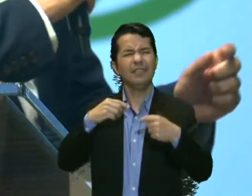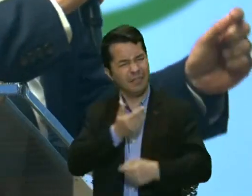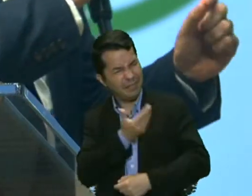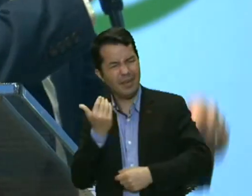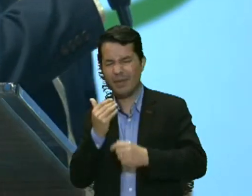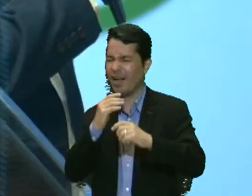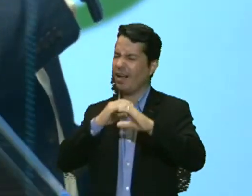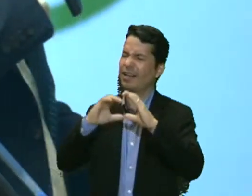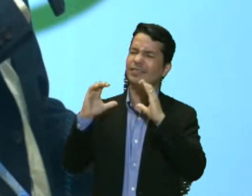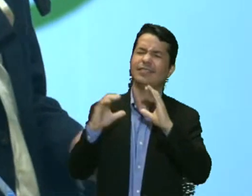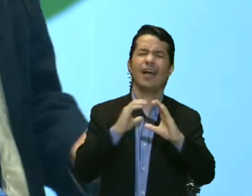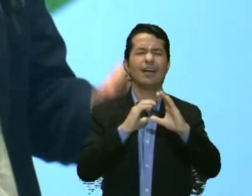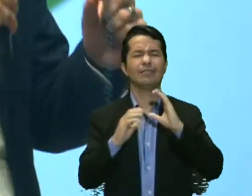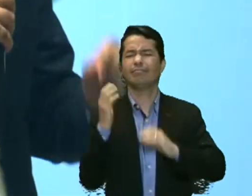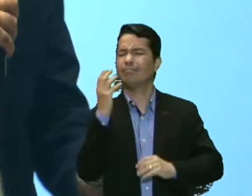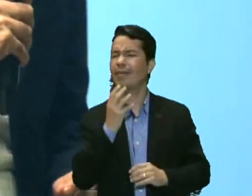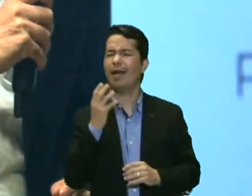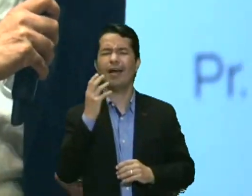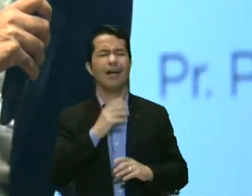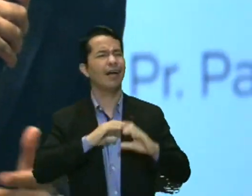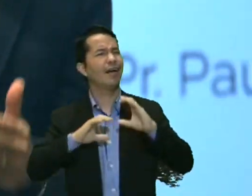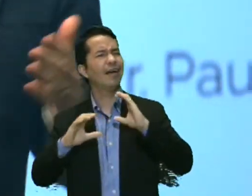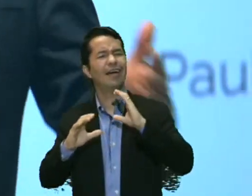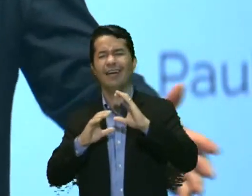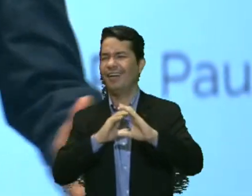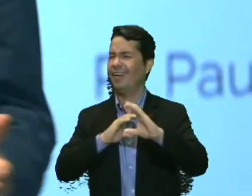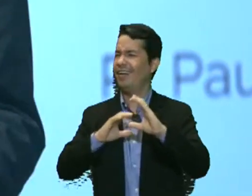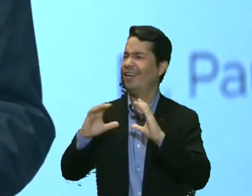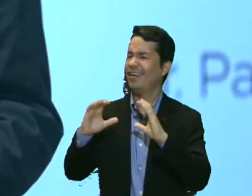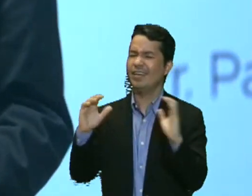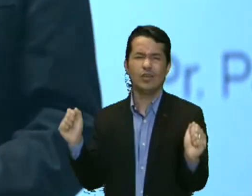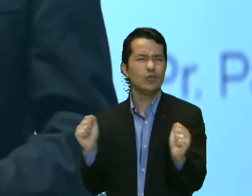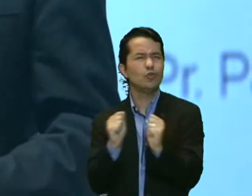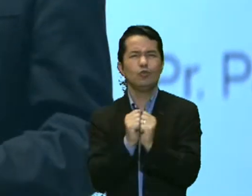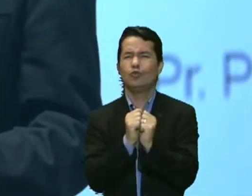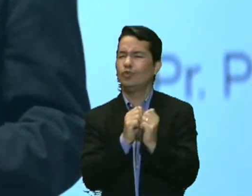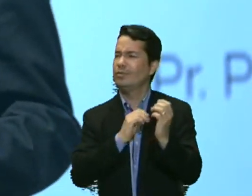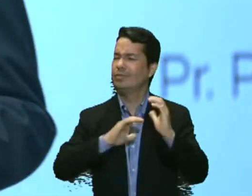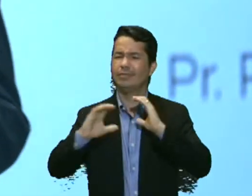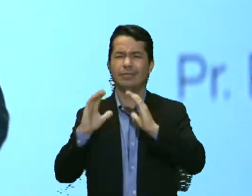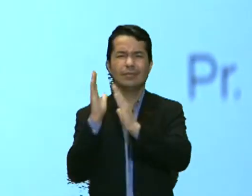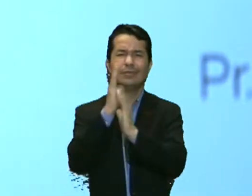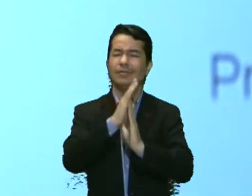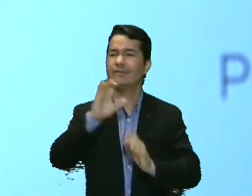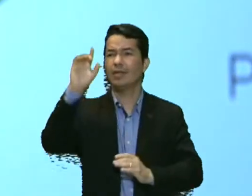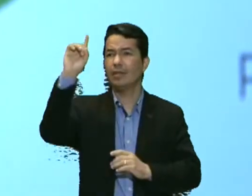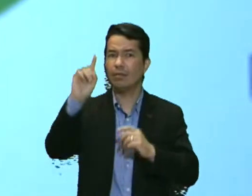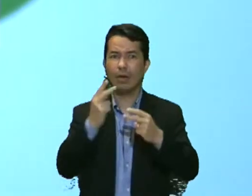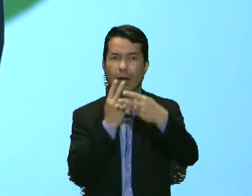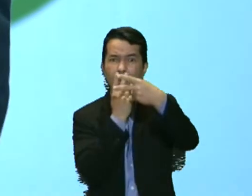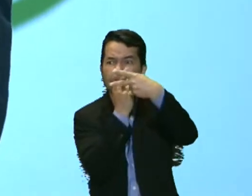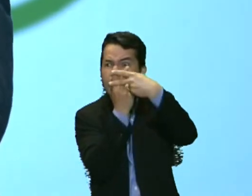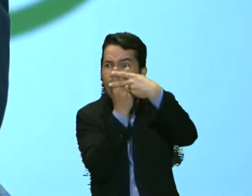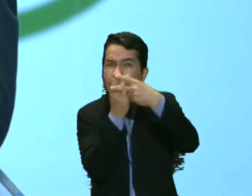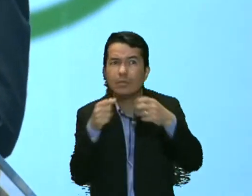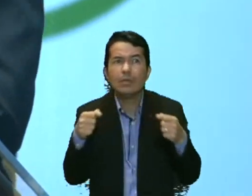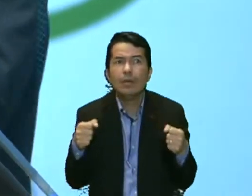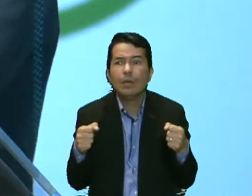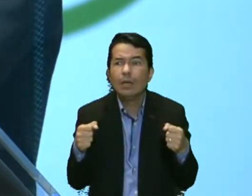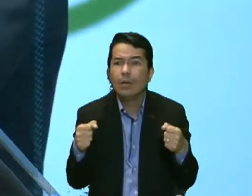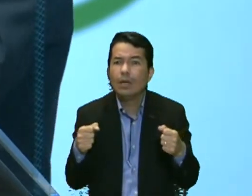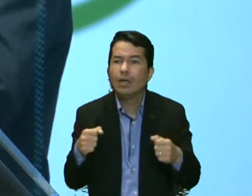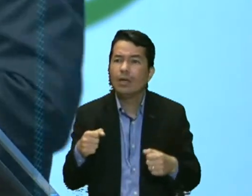você for ler na história como eles ficavam naquele momento, gente, é difícil só de você